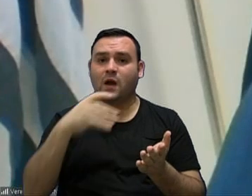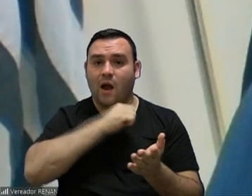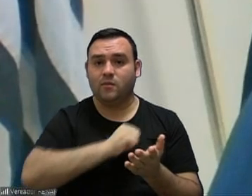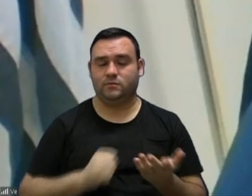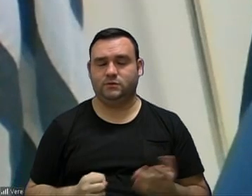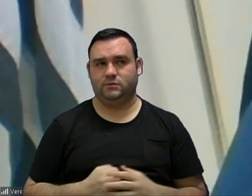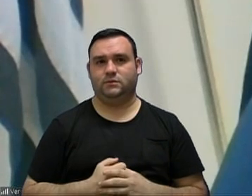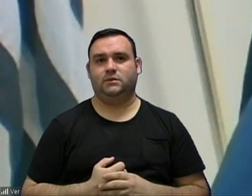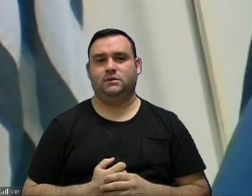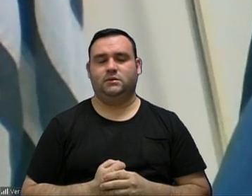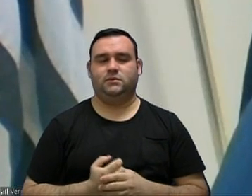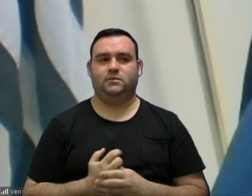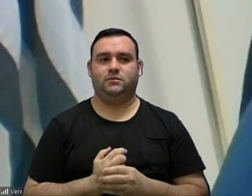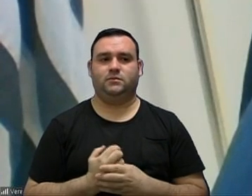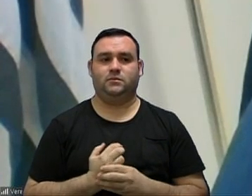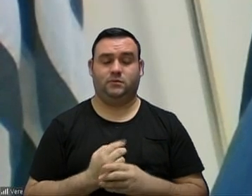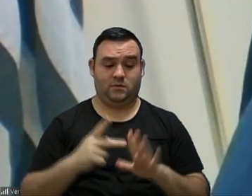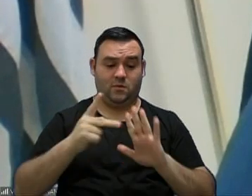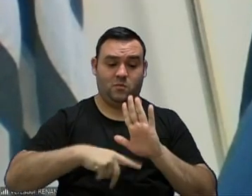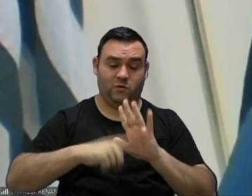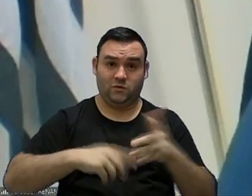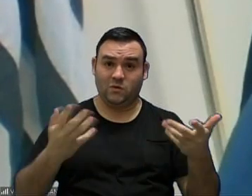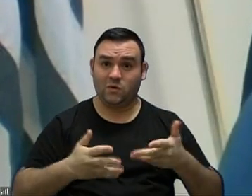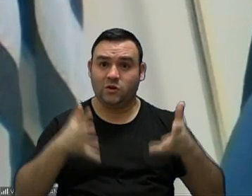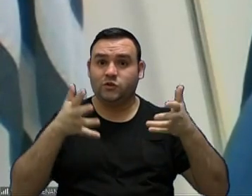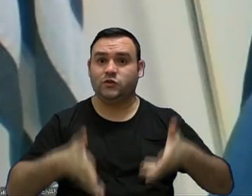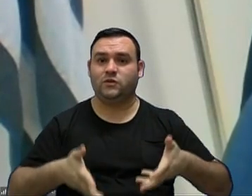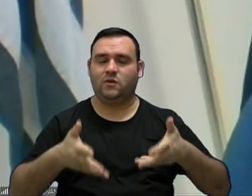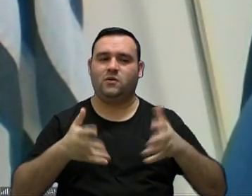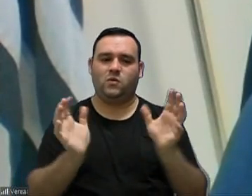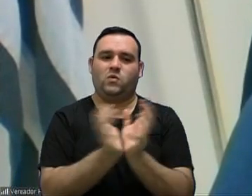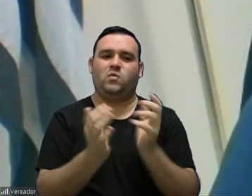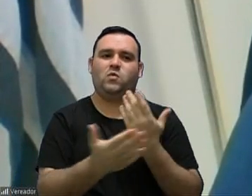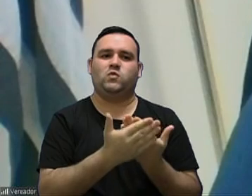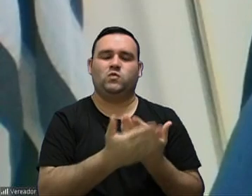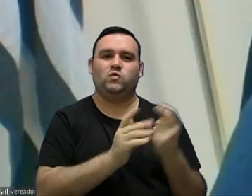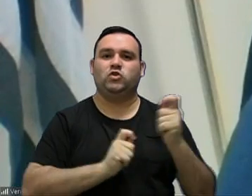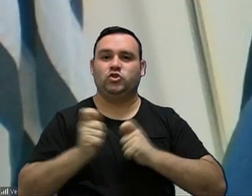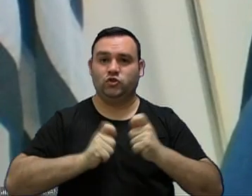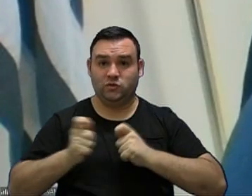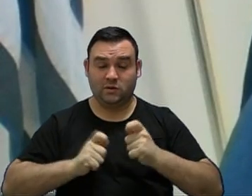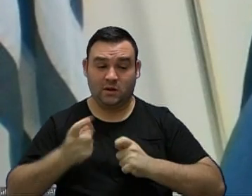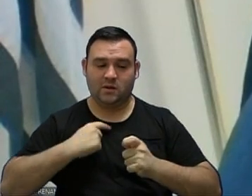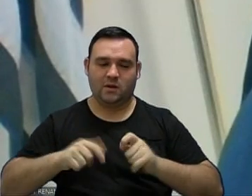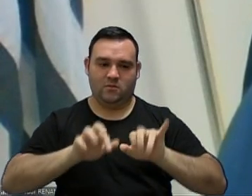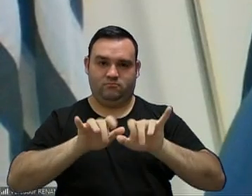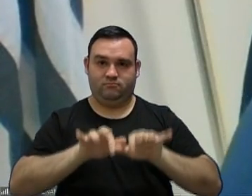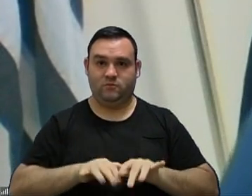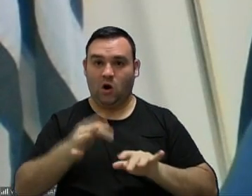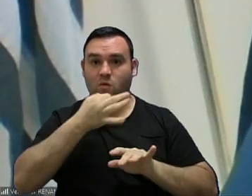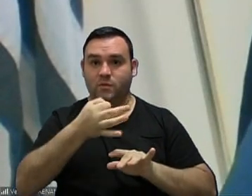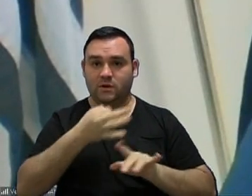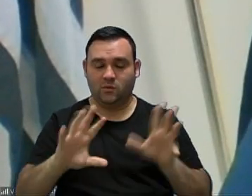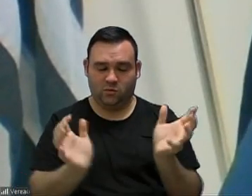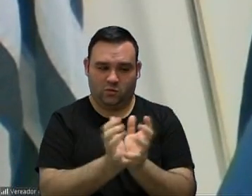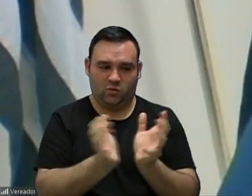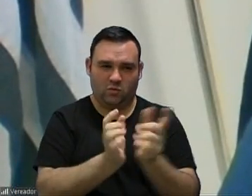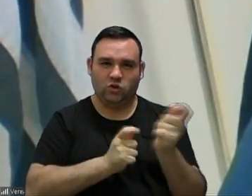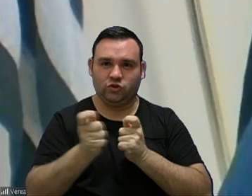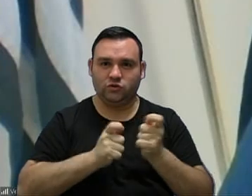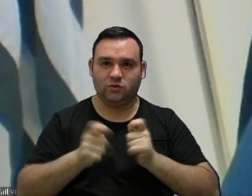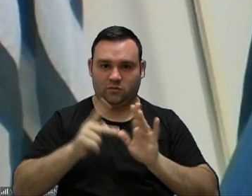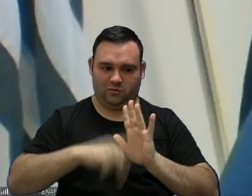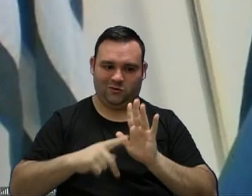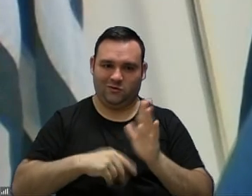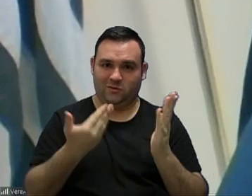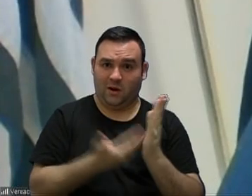Veja, esse projeto chegou agora para nós da Comissão de Economia, eu sou relator do parecer da Comissão de Economia desse